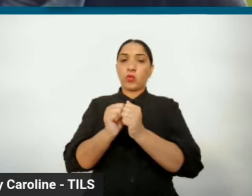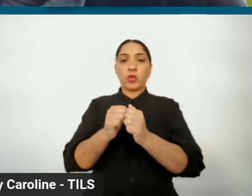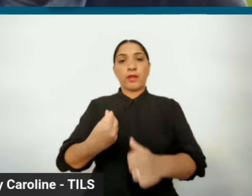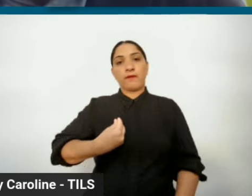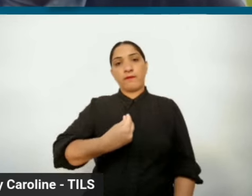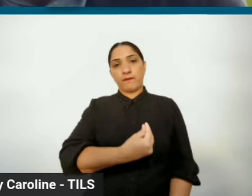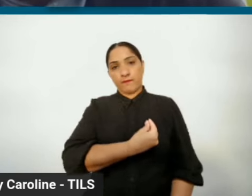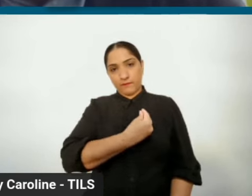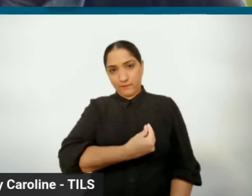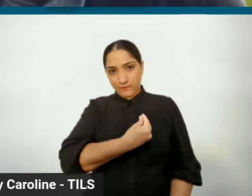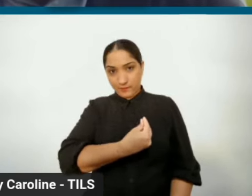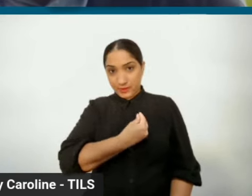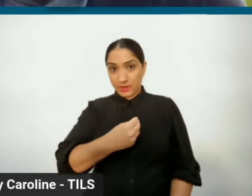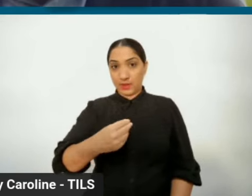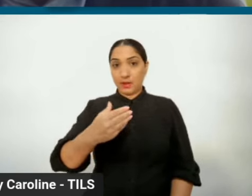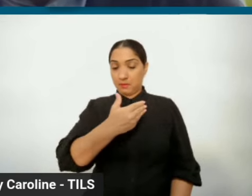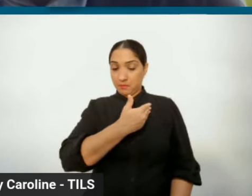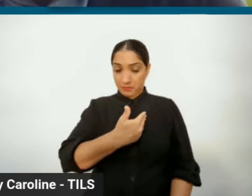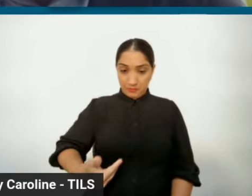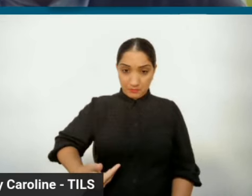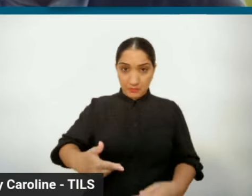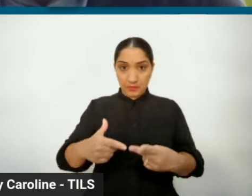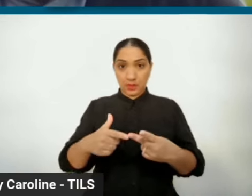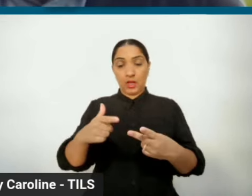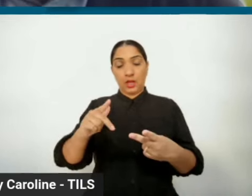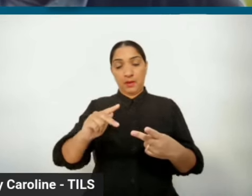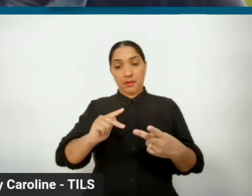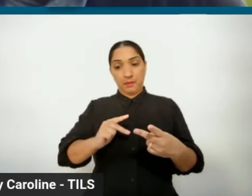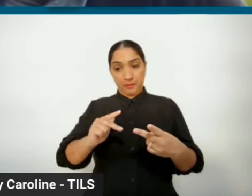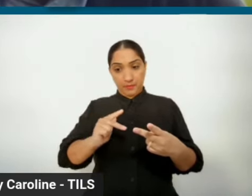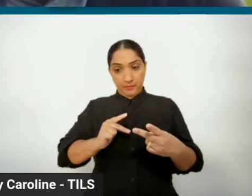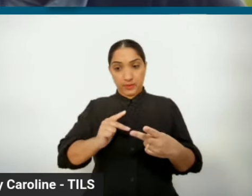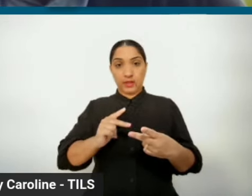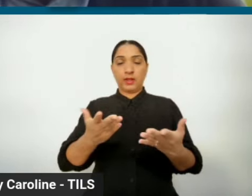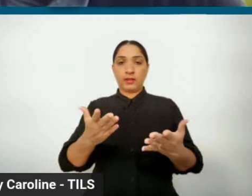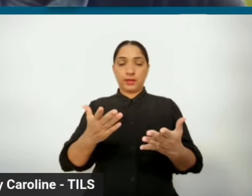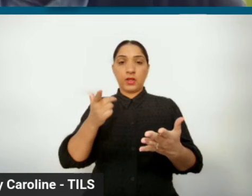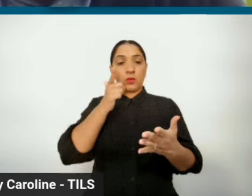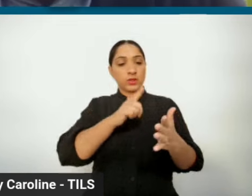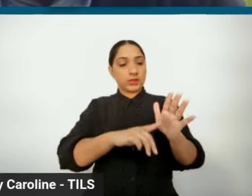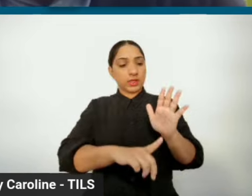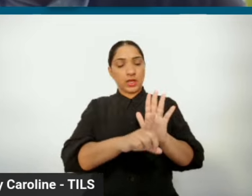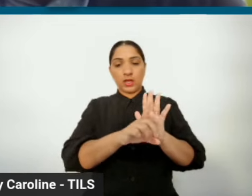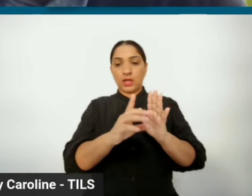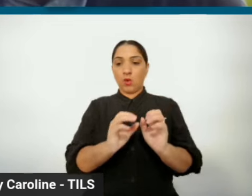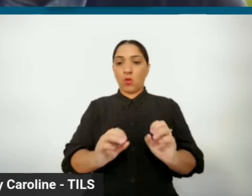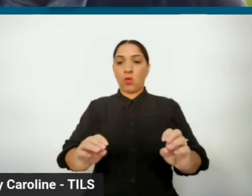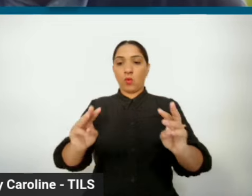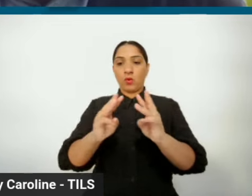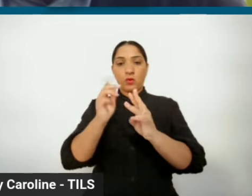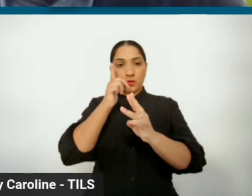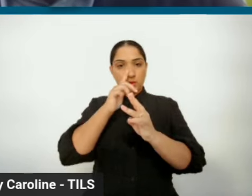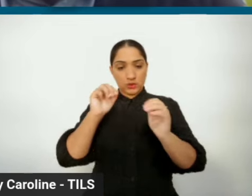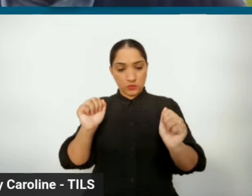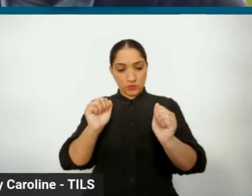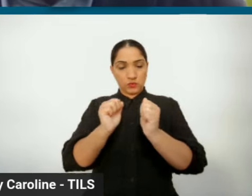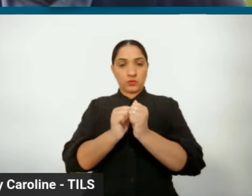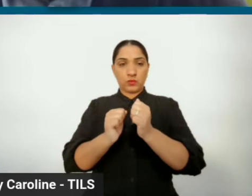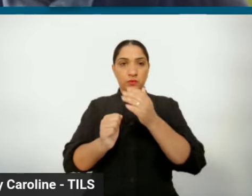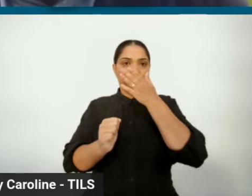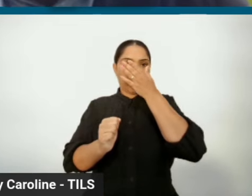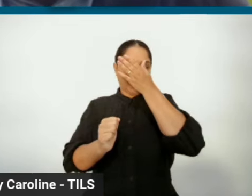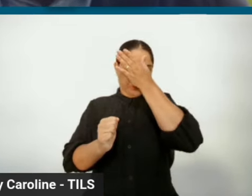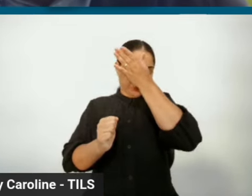uma previsão da Convenção da ONU, também da Lei Brasileira de Inclusão. Antes mesmo da Lei Brasileira de Inclusão, tivemos da Justiça